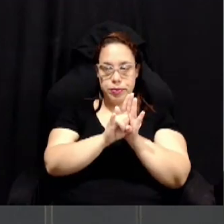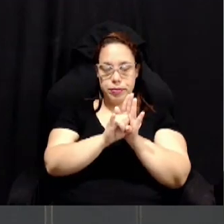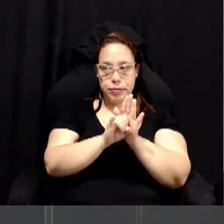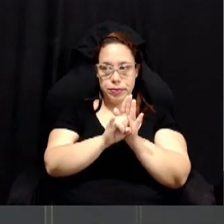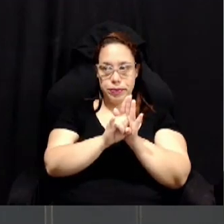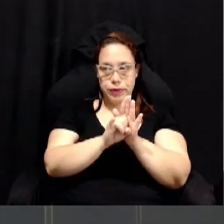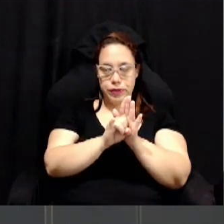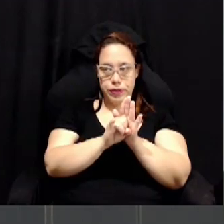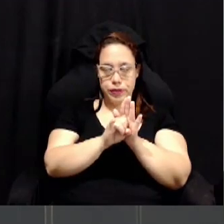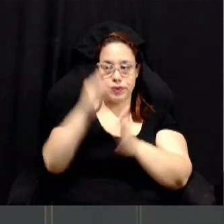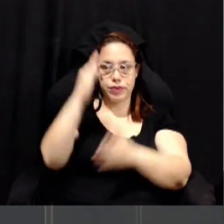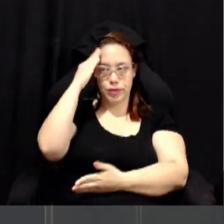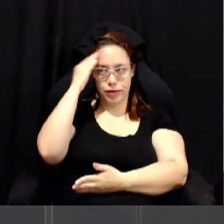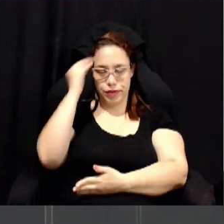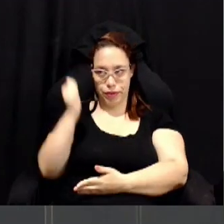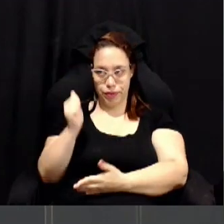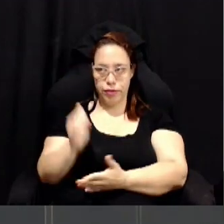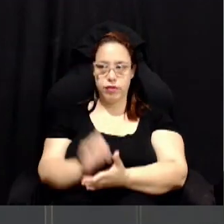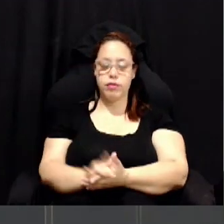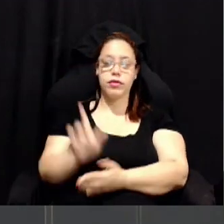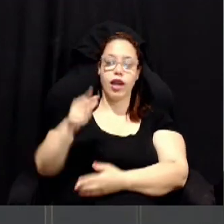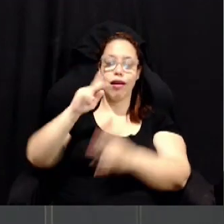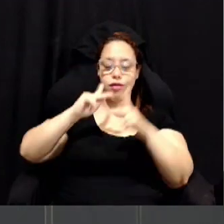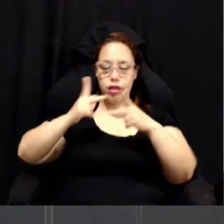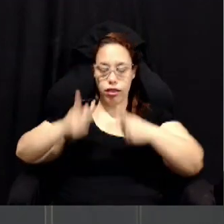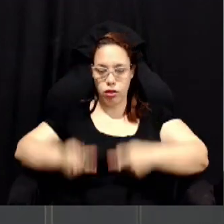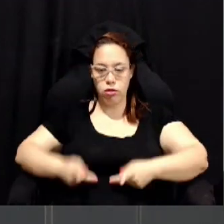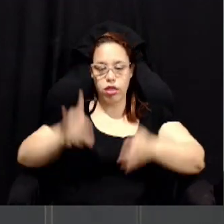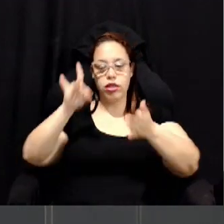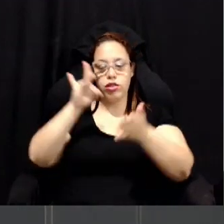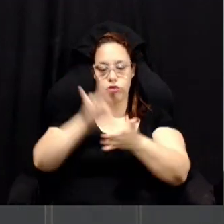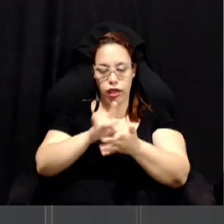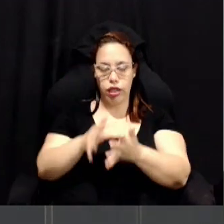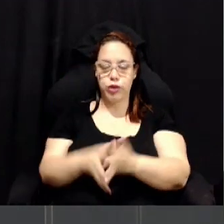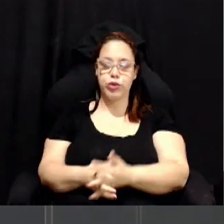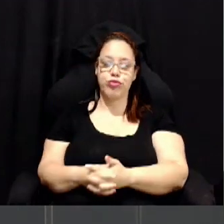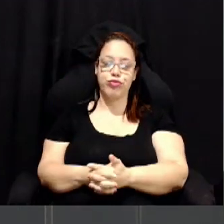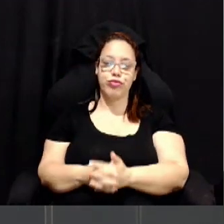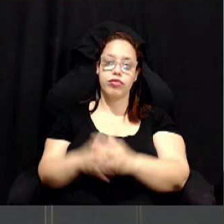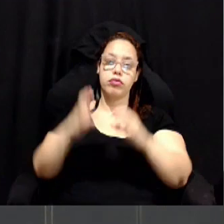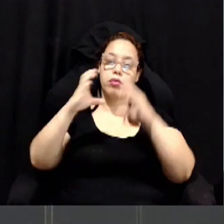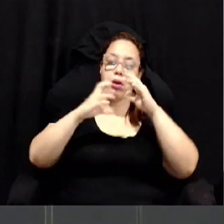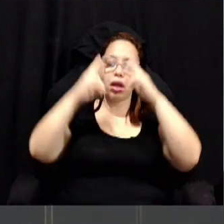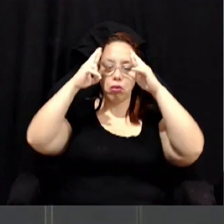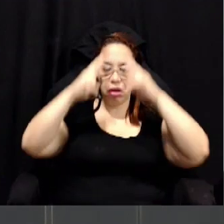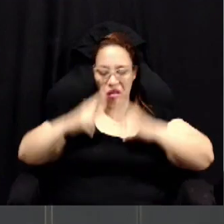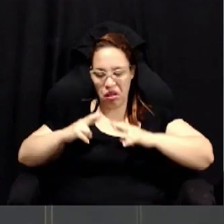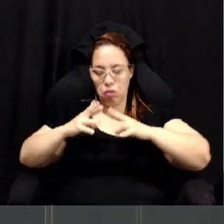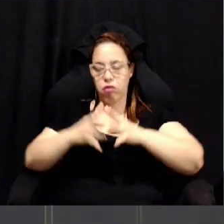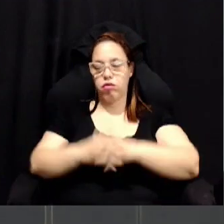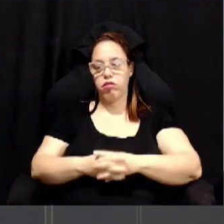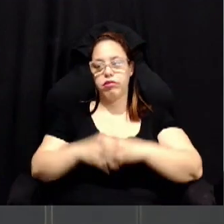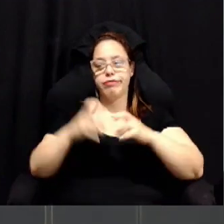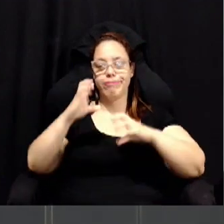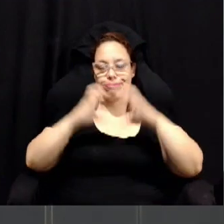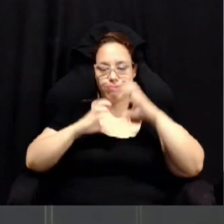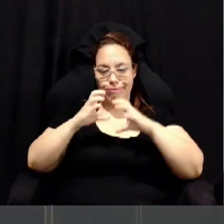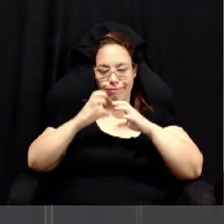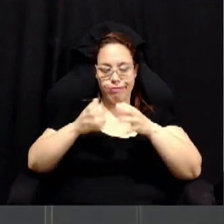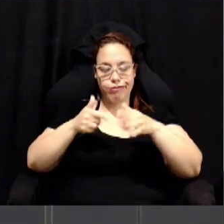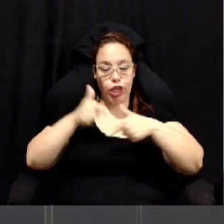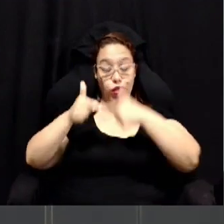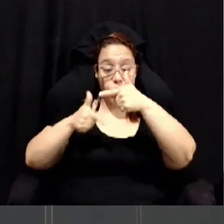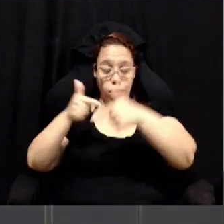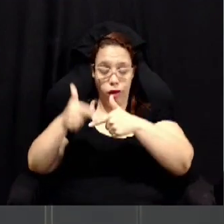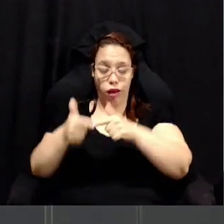saber que ela é um ser humano e brigar pelo respeito e brigar por inserção no mercado de trabalho, porque a